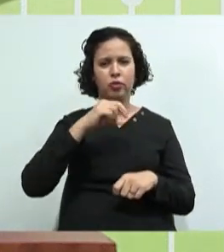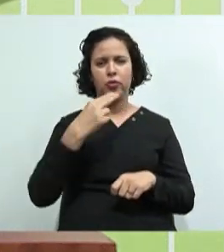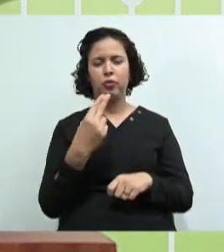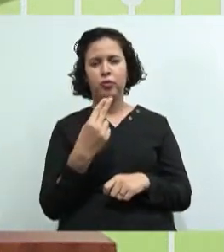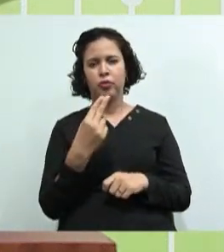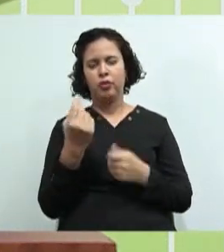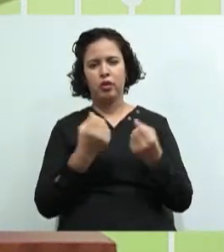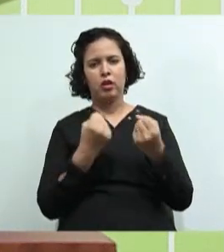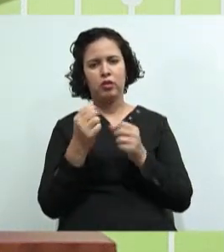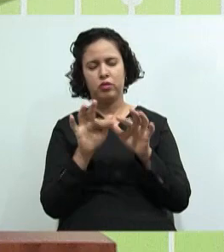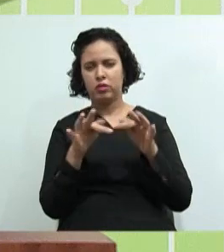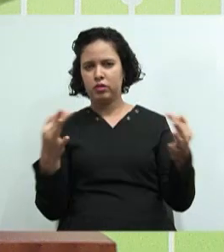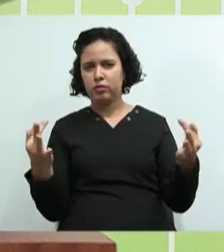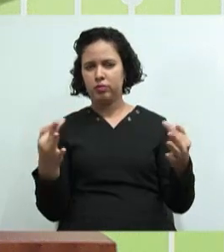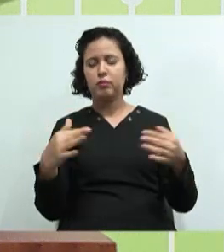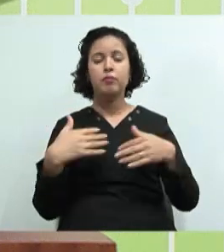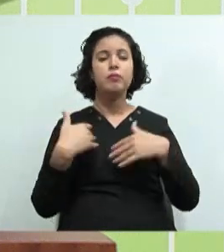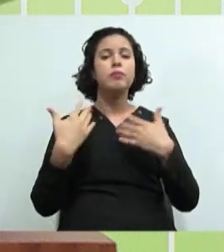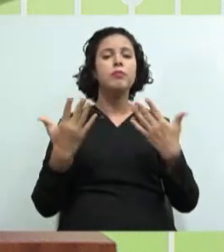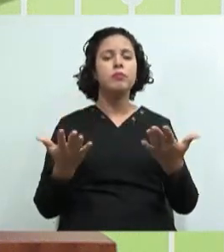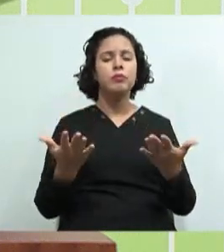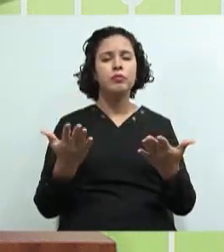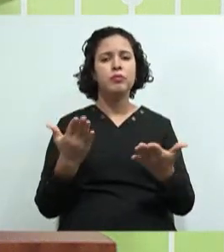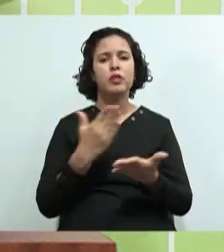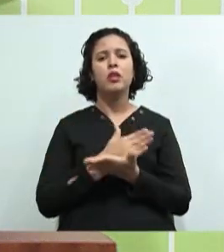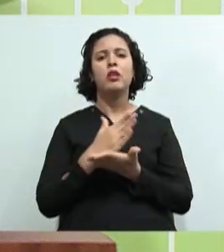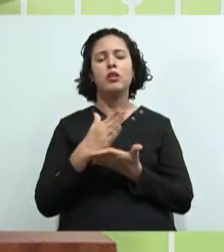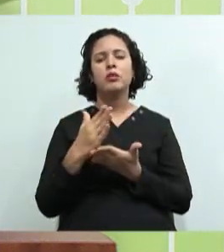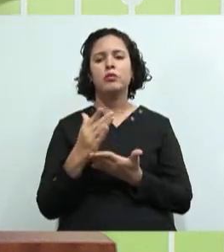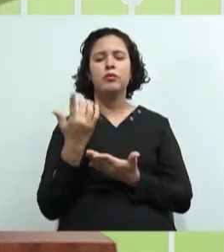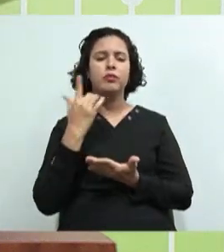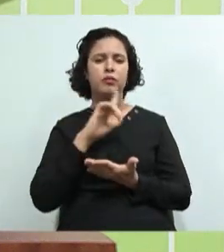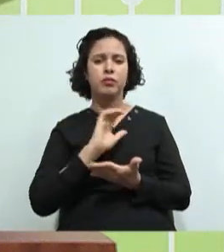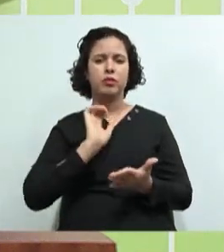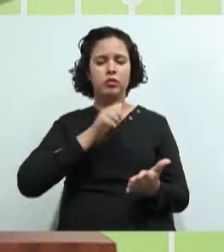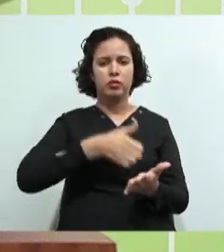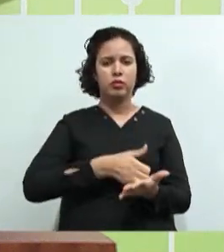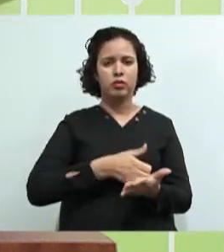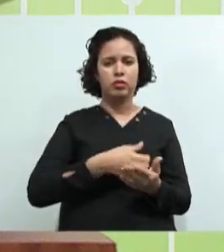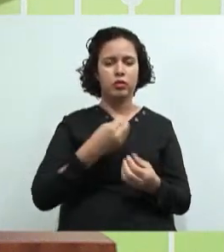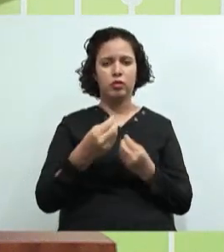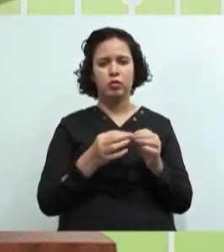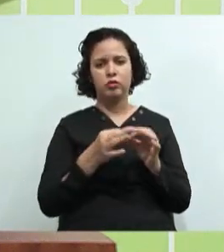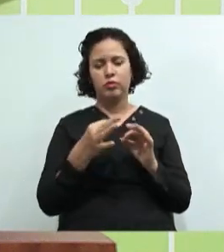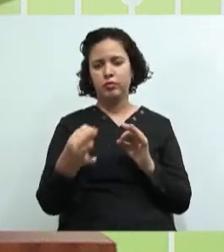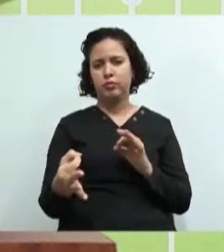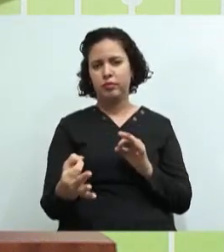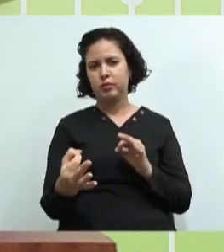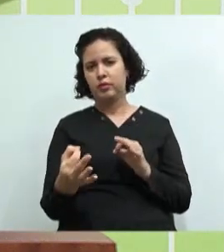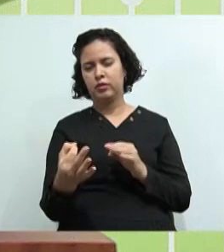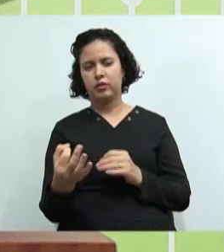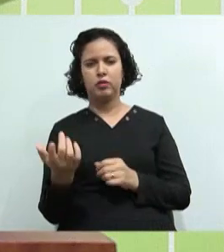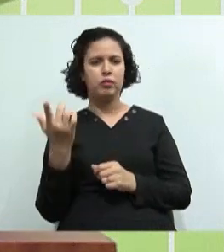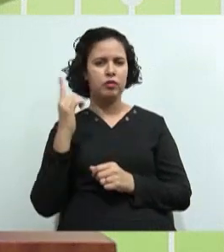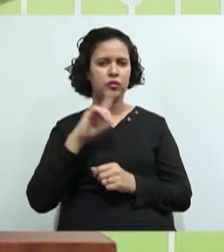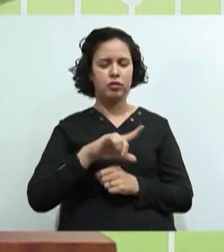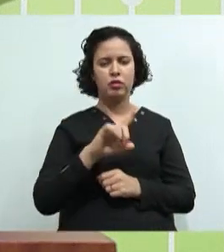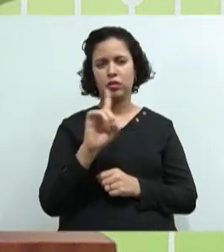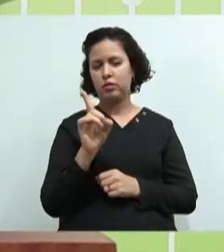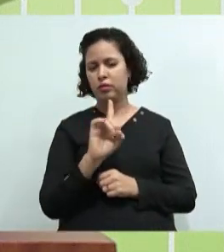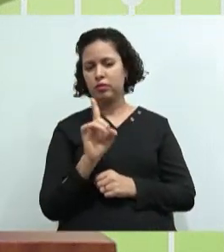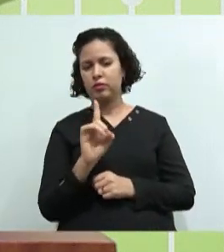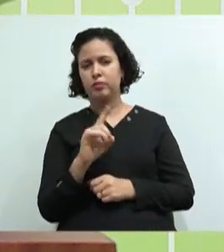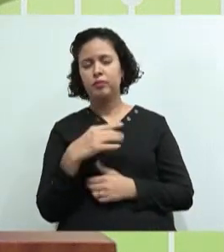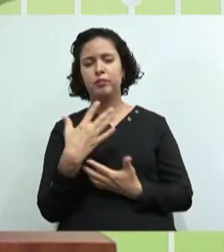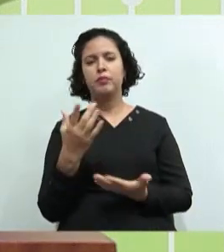comprar um carro mais barato? Tá? Em quanto tempo você vai comprar? Como é que você vai medir se você consegue realmente comprar esse carro?